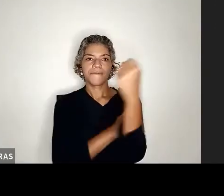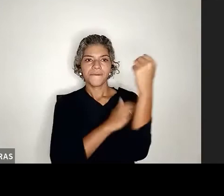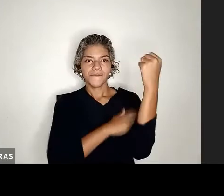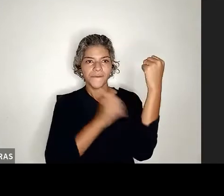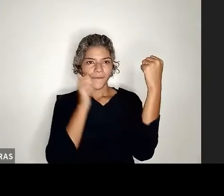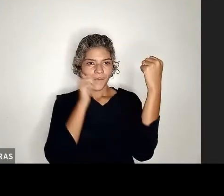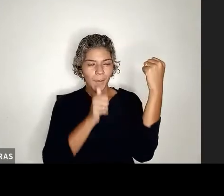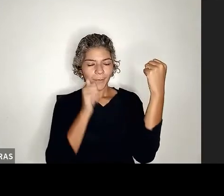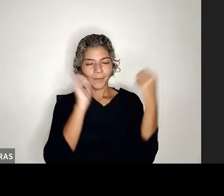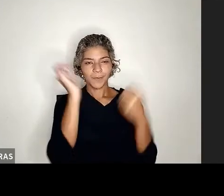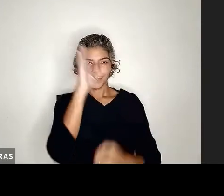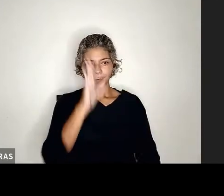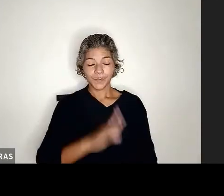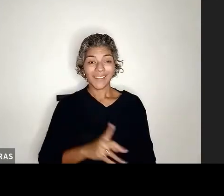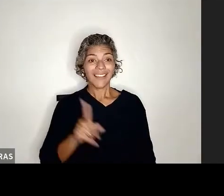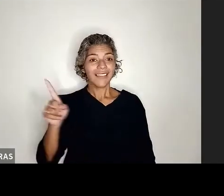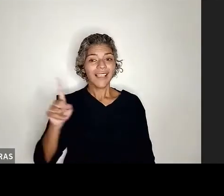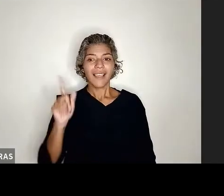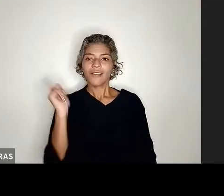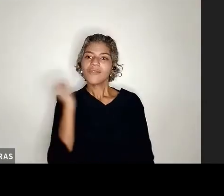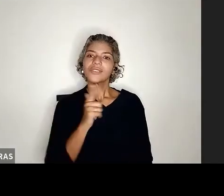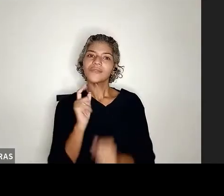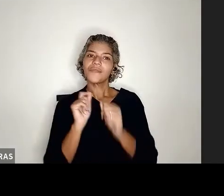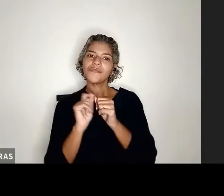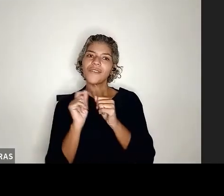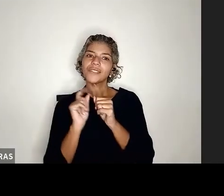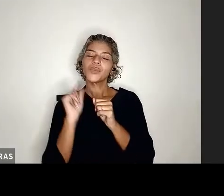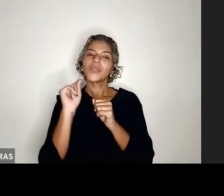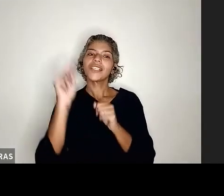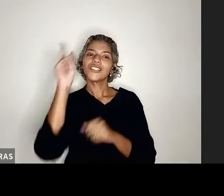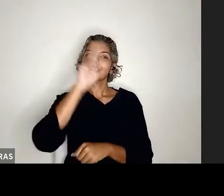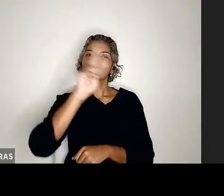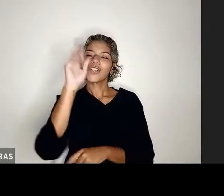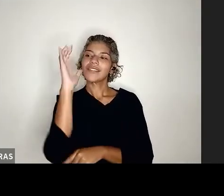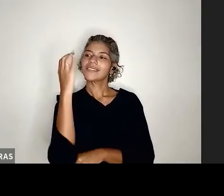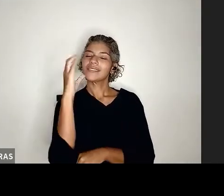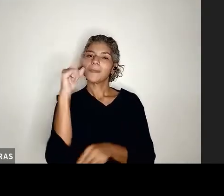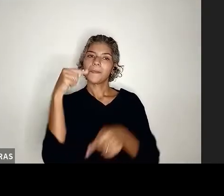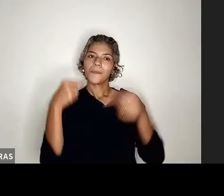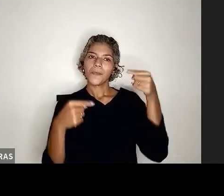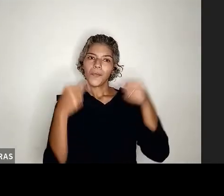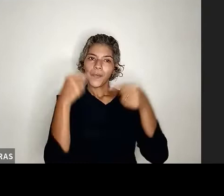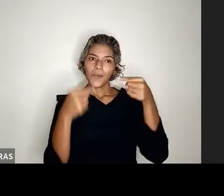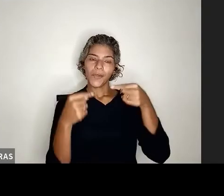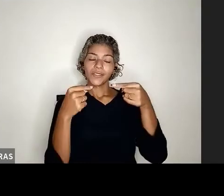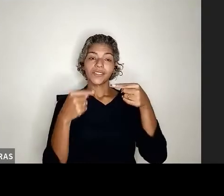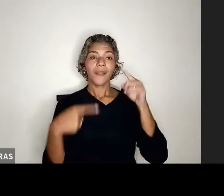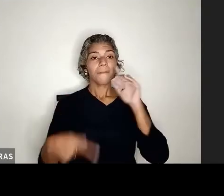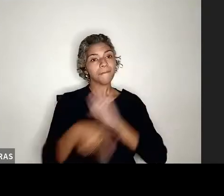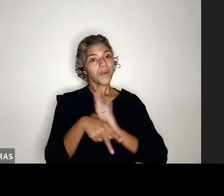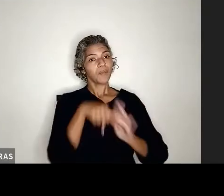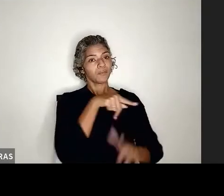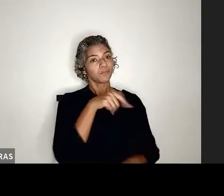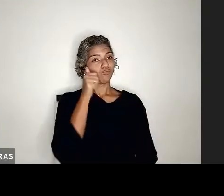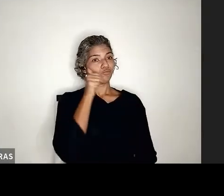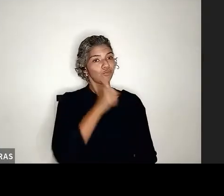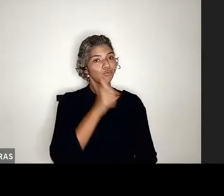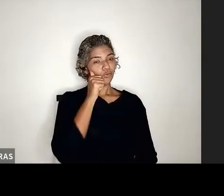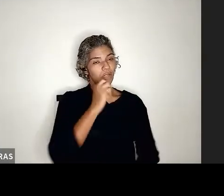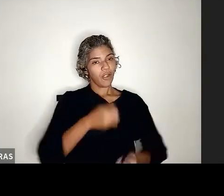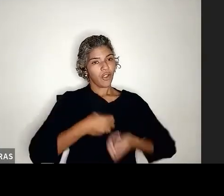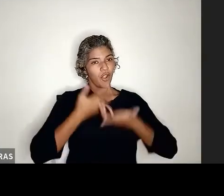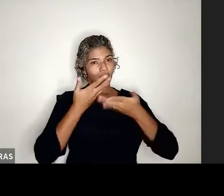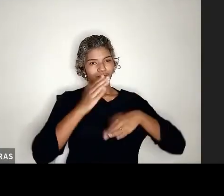história da ciência política contada na perspectiva das mulheres cientistas políticas. E aí nós entrevistamos mulheres lá